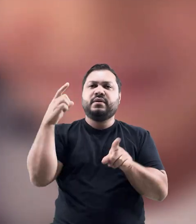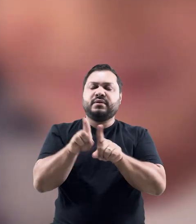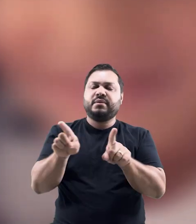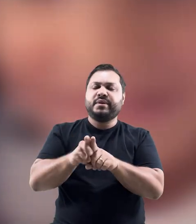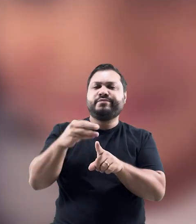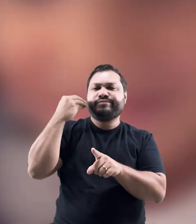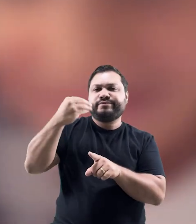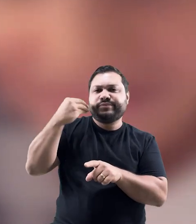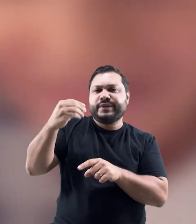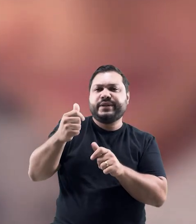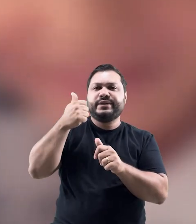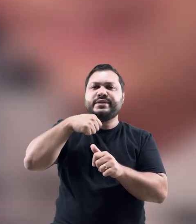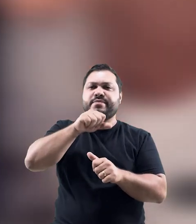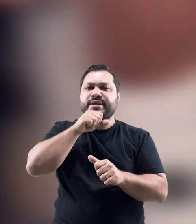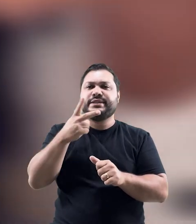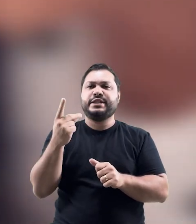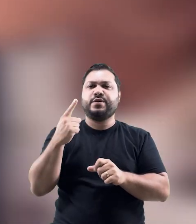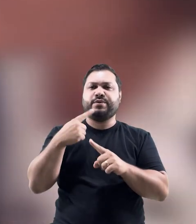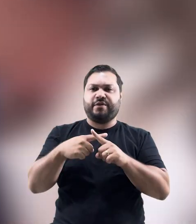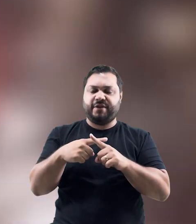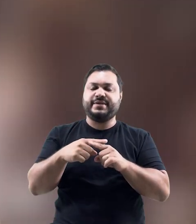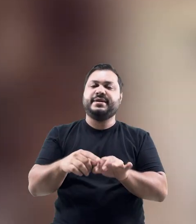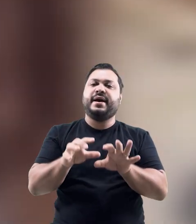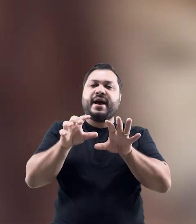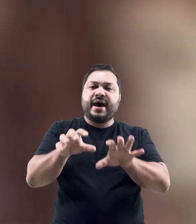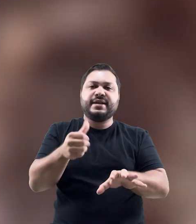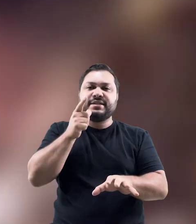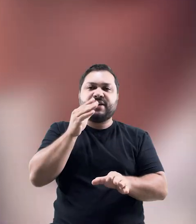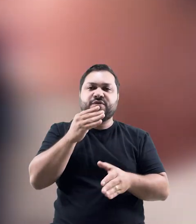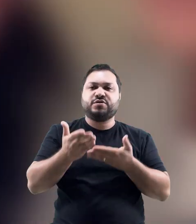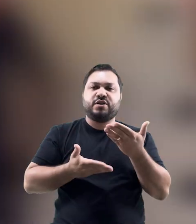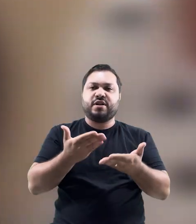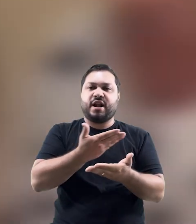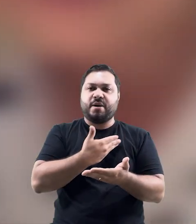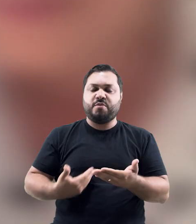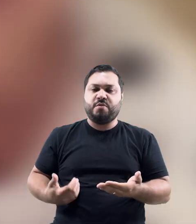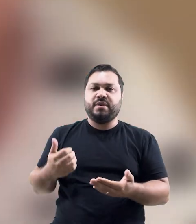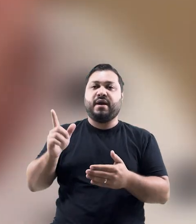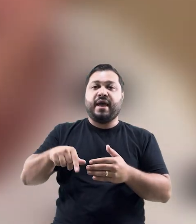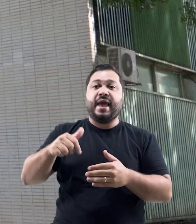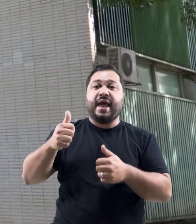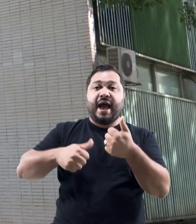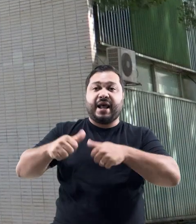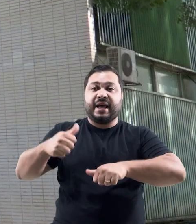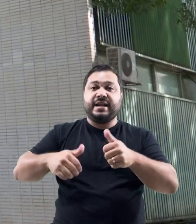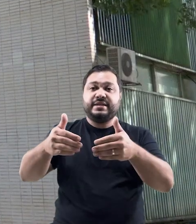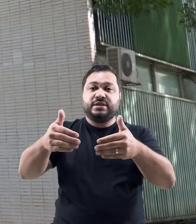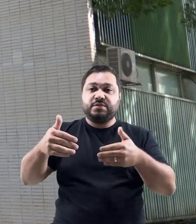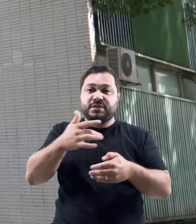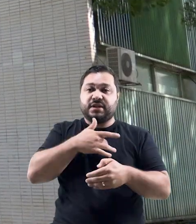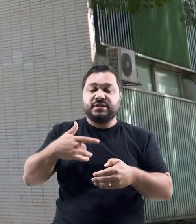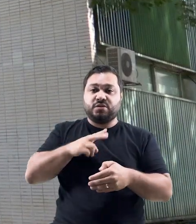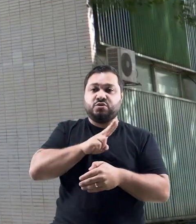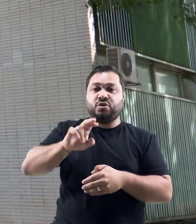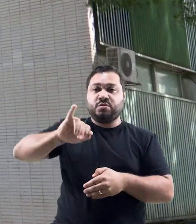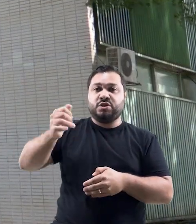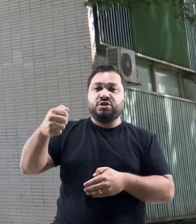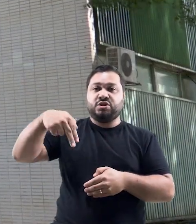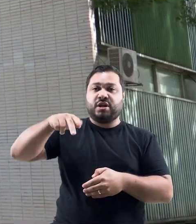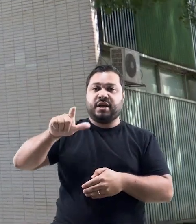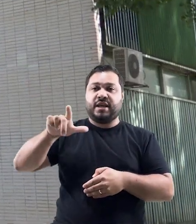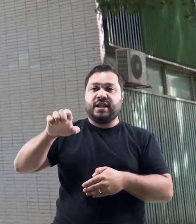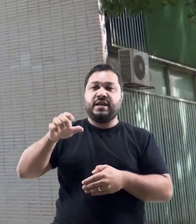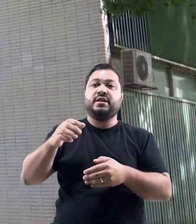da maternidade pela segunda vez. Foi assim que a servidora pública, analista do Ministério da Saúde, Jaqueline